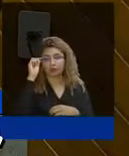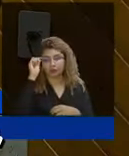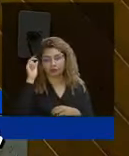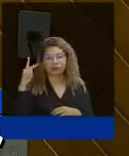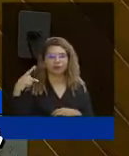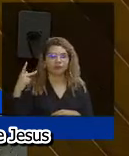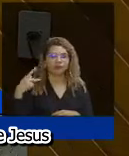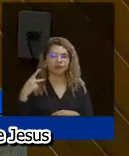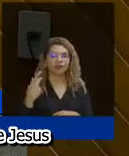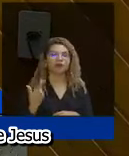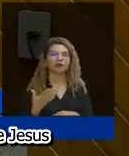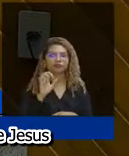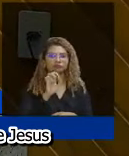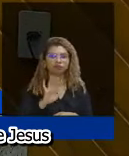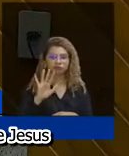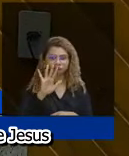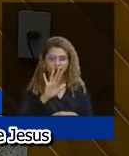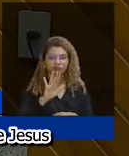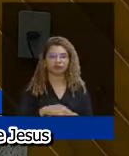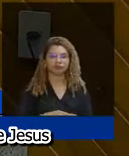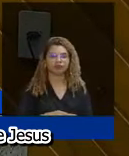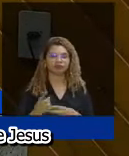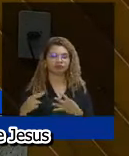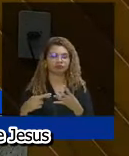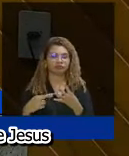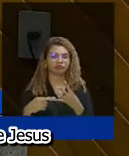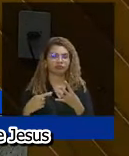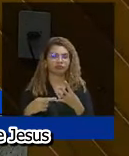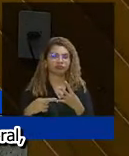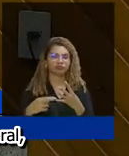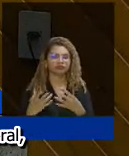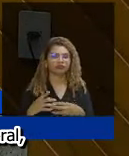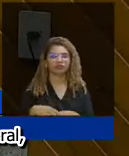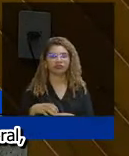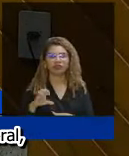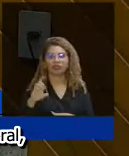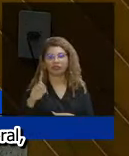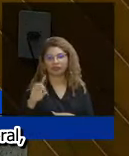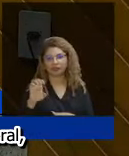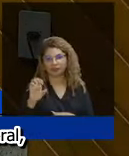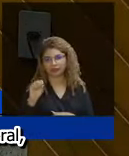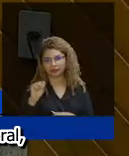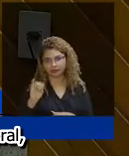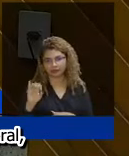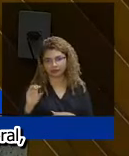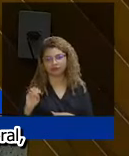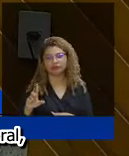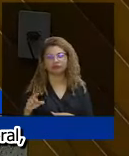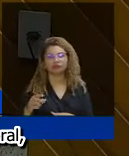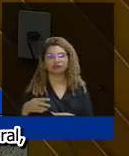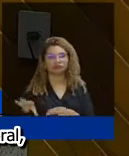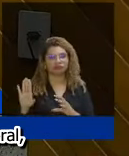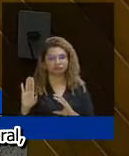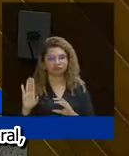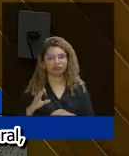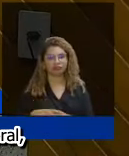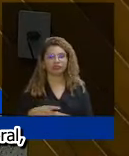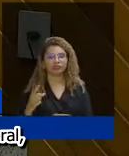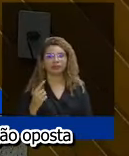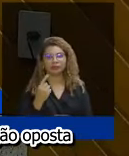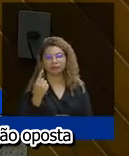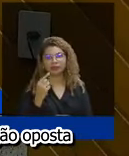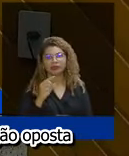regional, branco de cabelos grisalhos, de recurso parcialmente eleitoral grisalhos, interposto por curtos, Edésio de Jesus Oliveira, usa óculos de armação escura, tem barba escanoada,